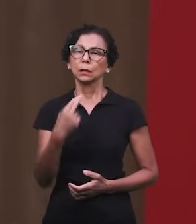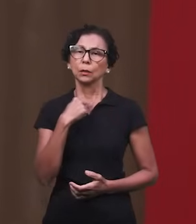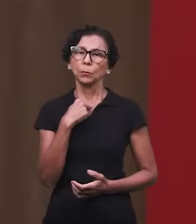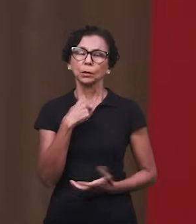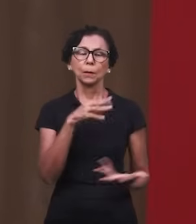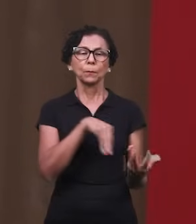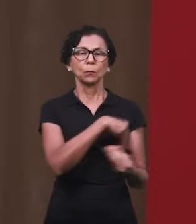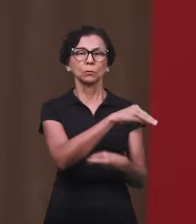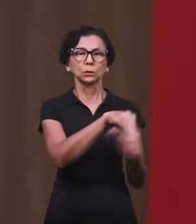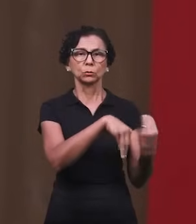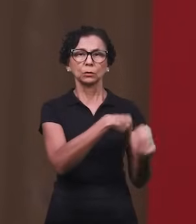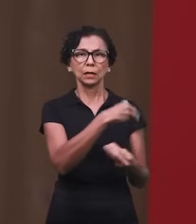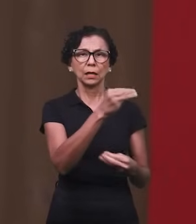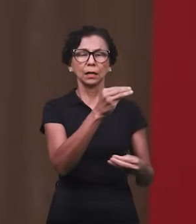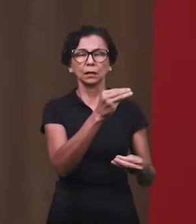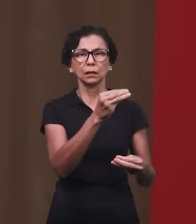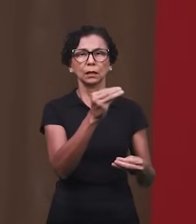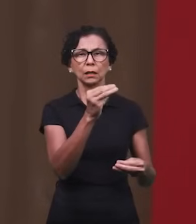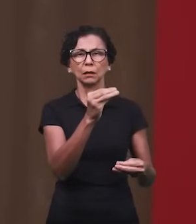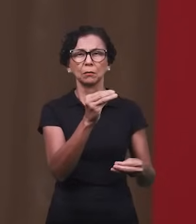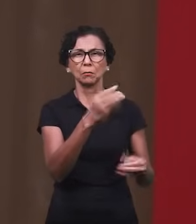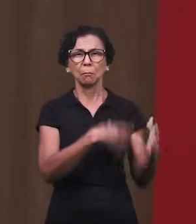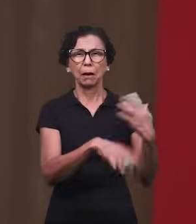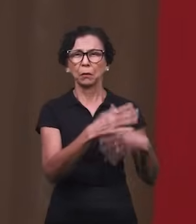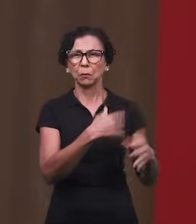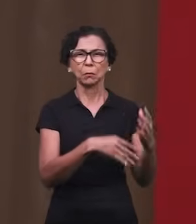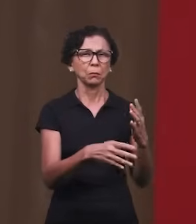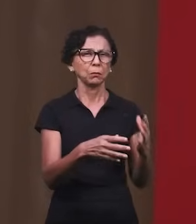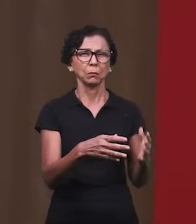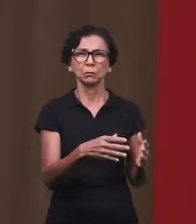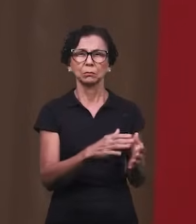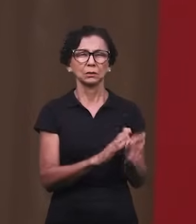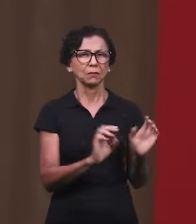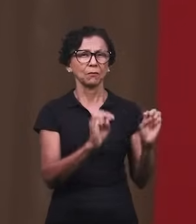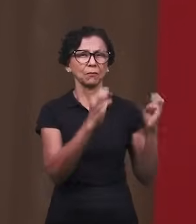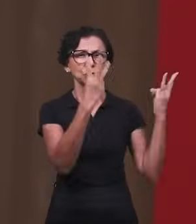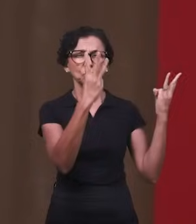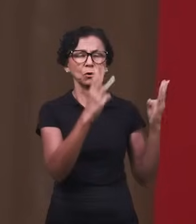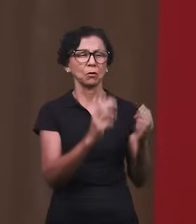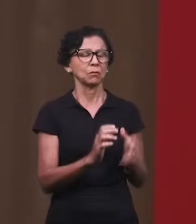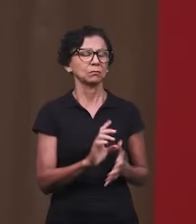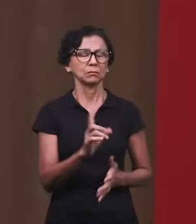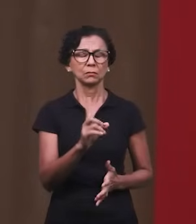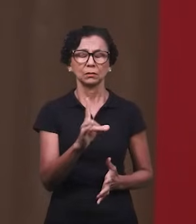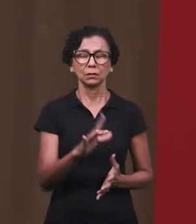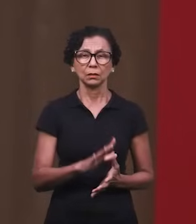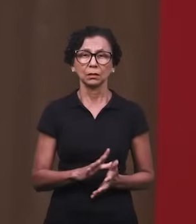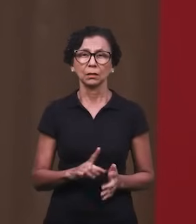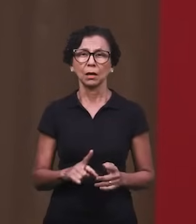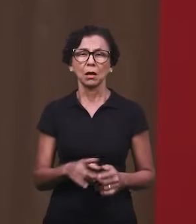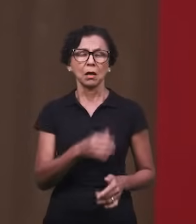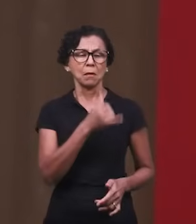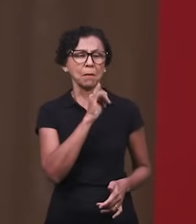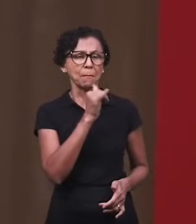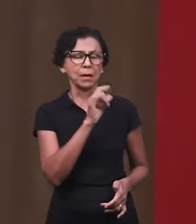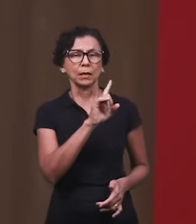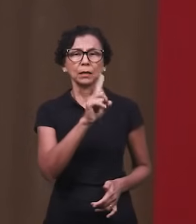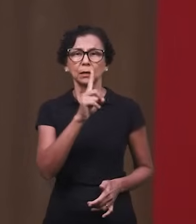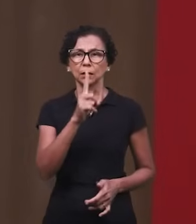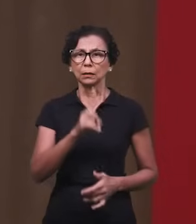mas, por outro lado, nós devemos entender que nós estamos no mundo e temos que conviver, fazer